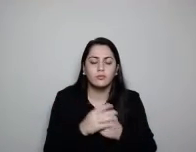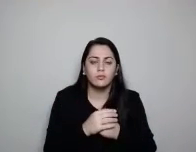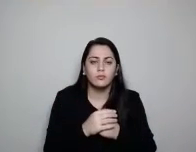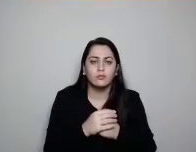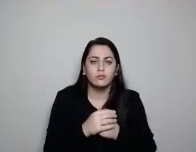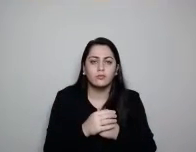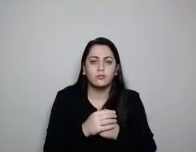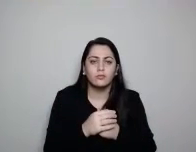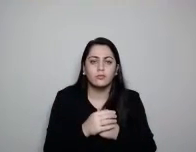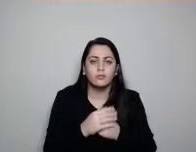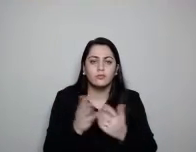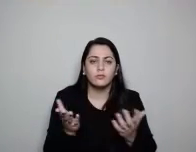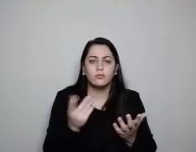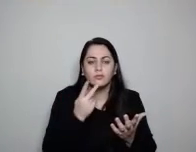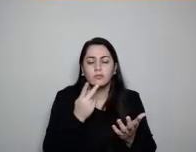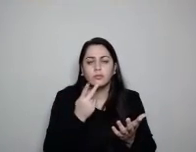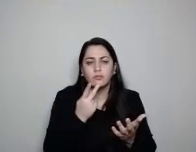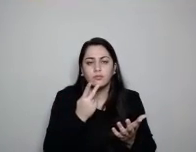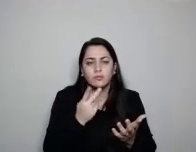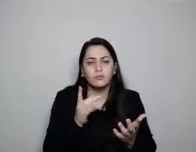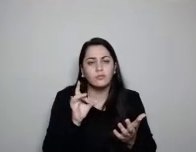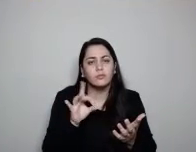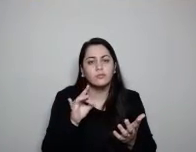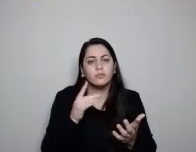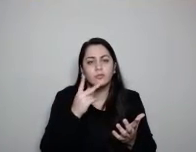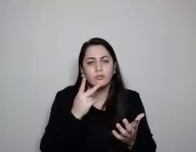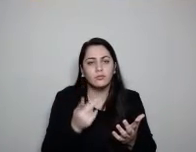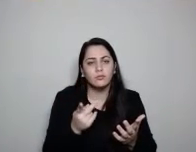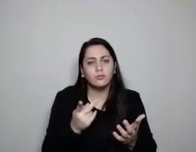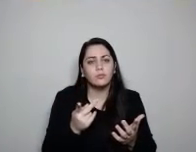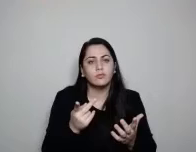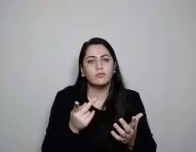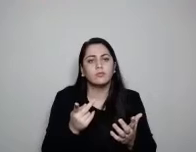ele... Só para dar ciência, senhor presidente, aos senhores,